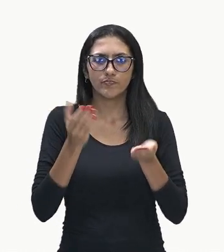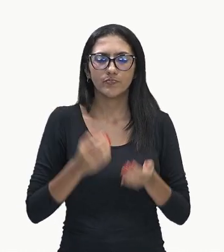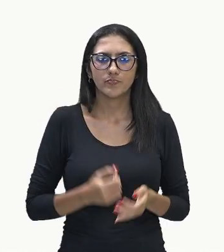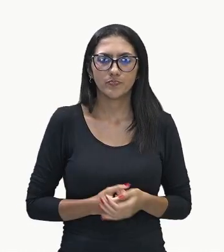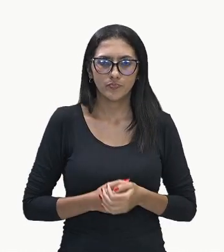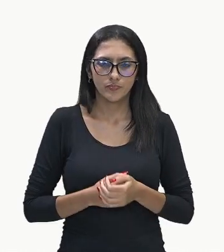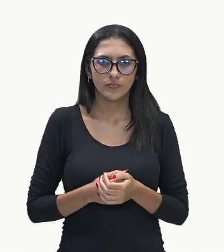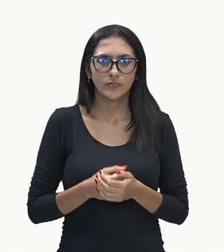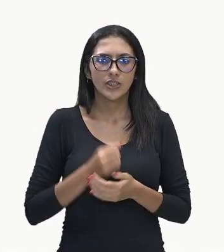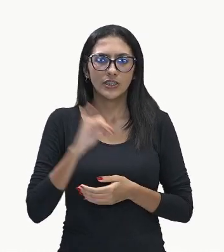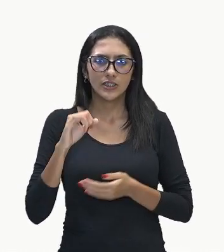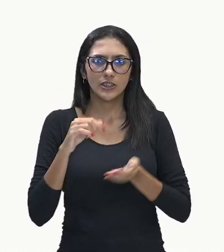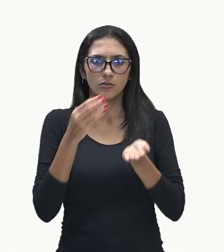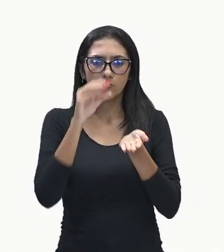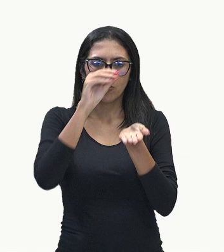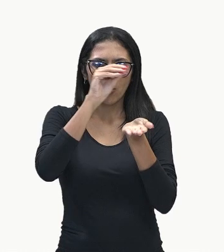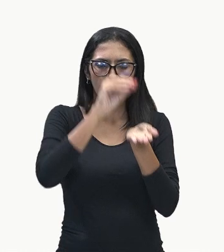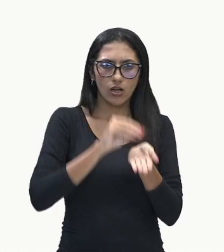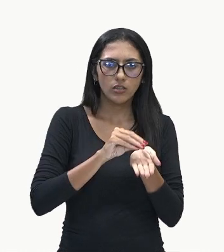colocado aqui